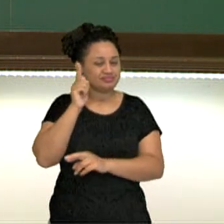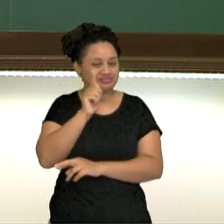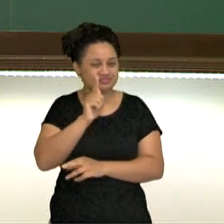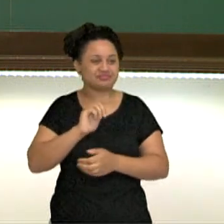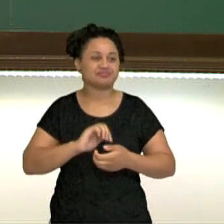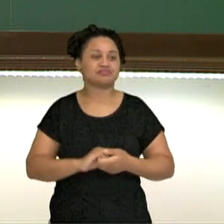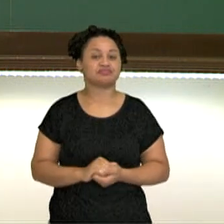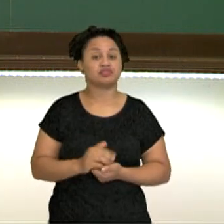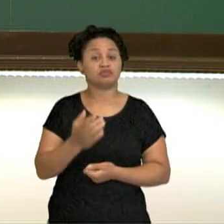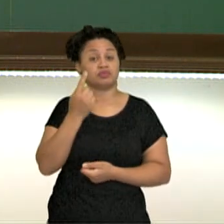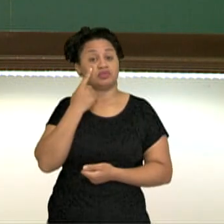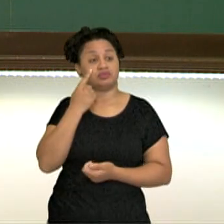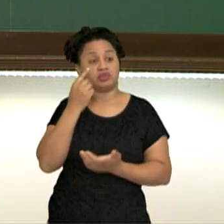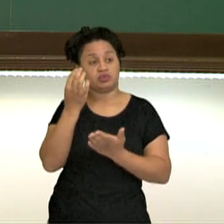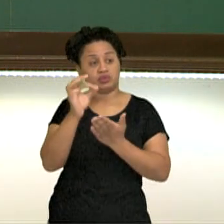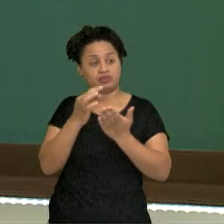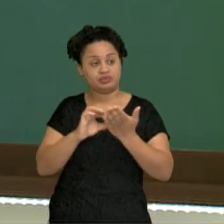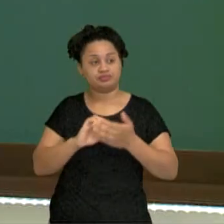conferir?